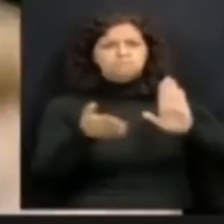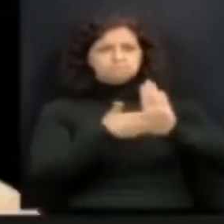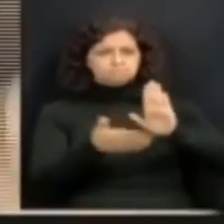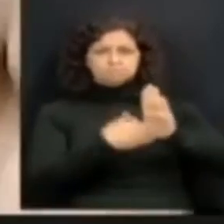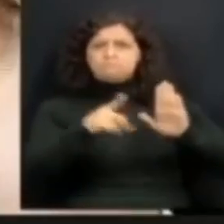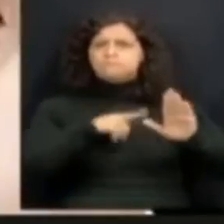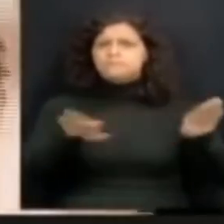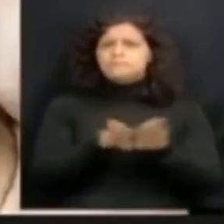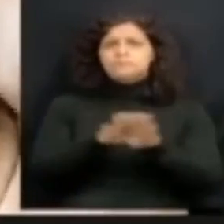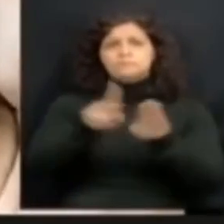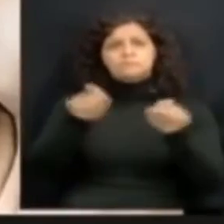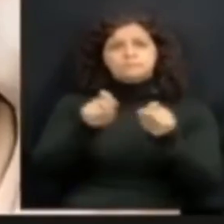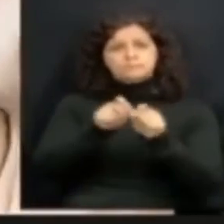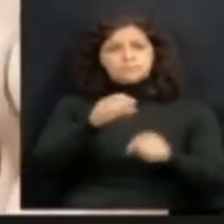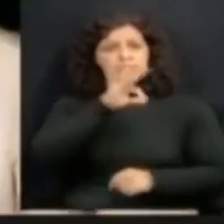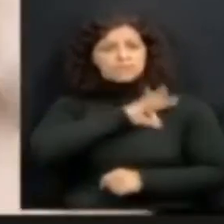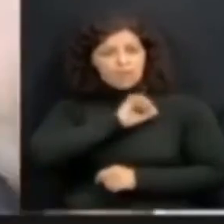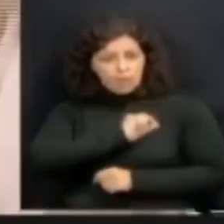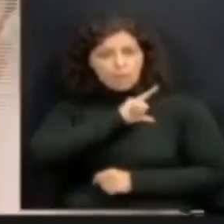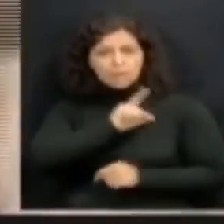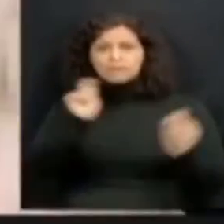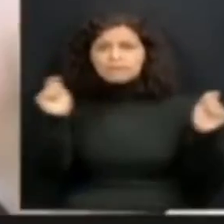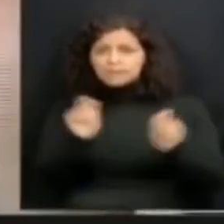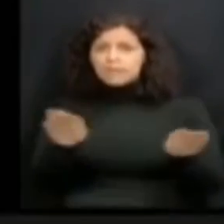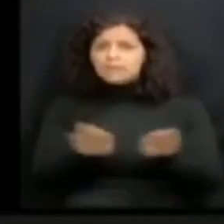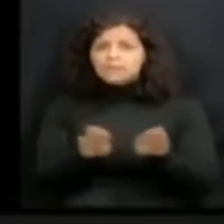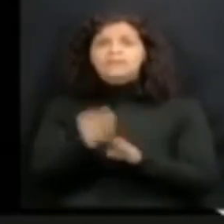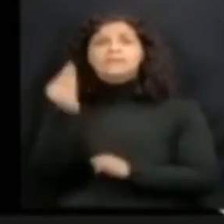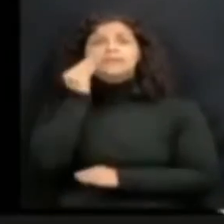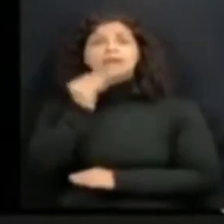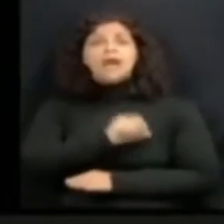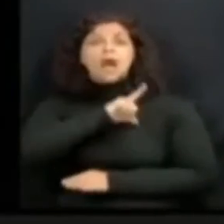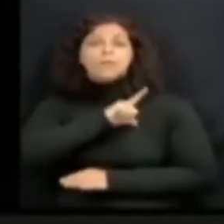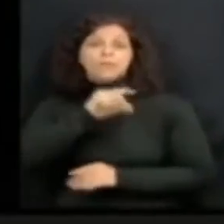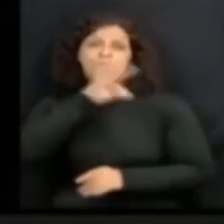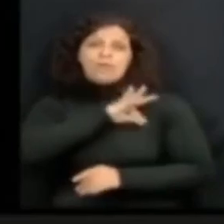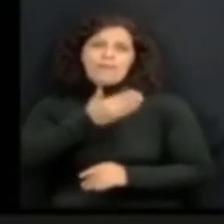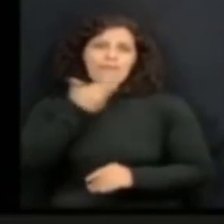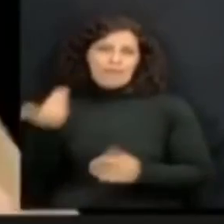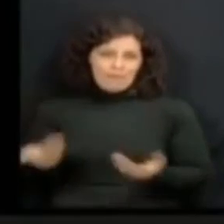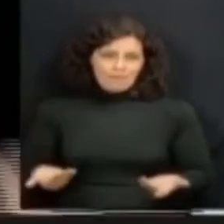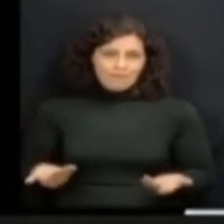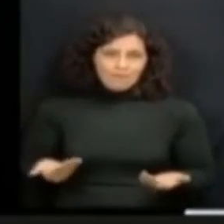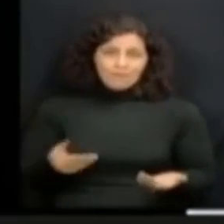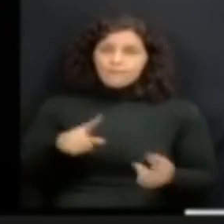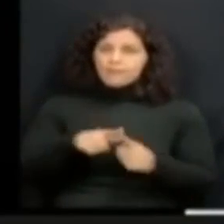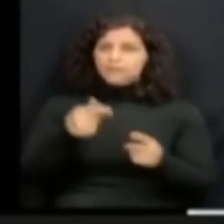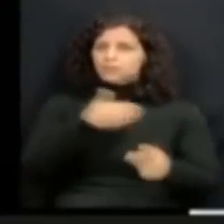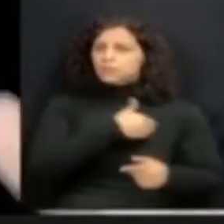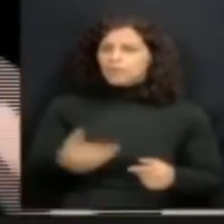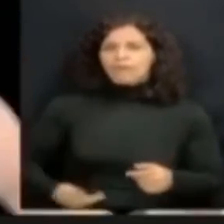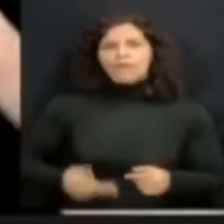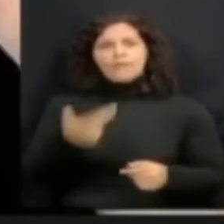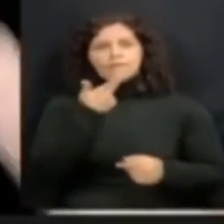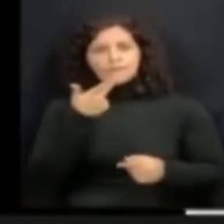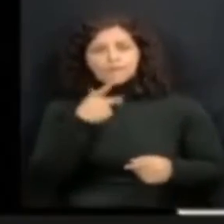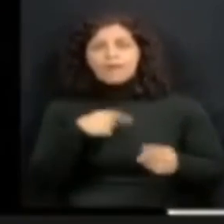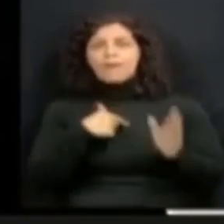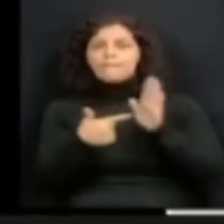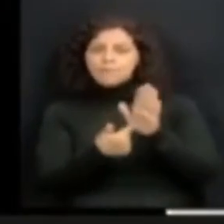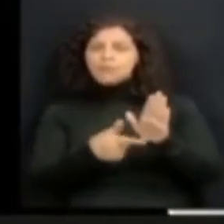plausíveis, de fazer a reposição e até pleitear um aumento. Mas o governo insiste em criar